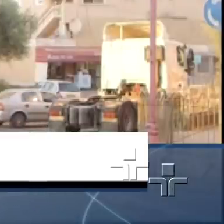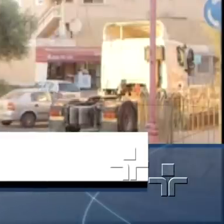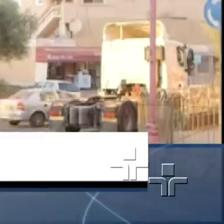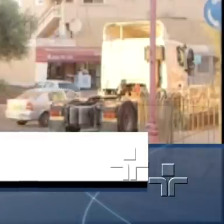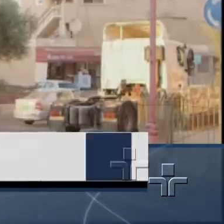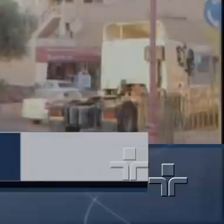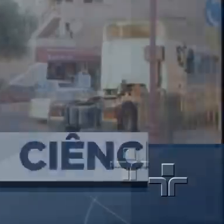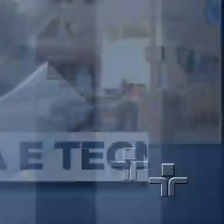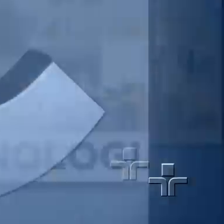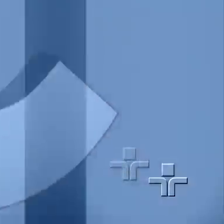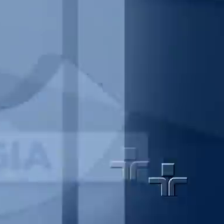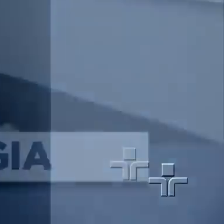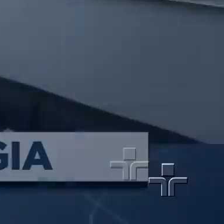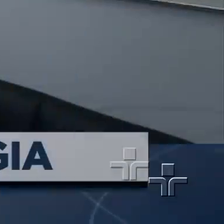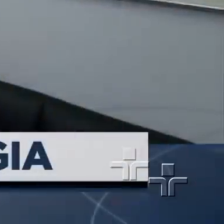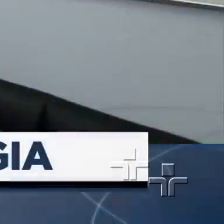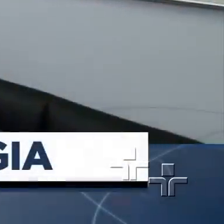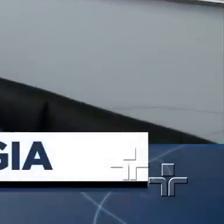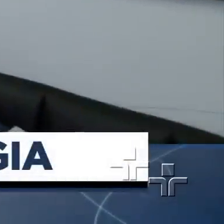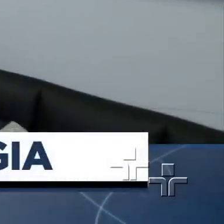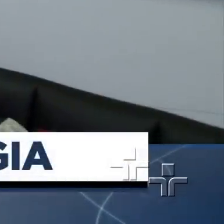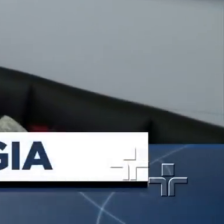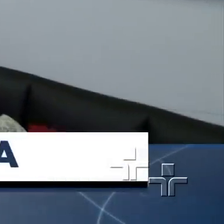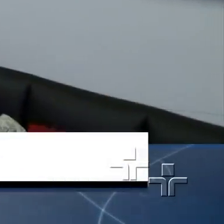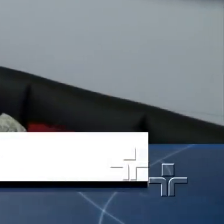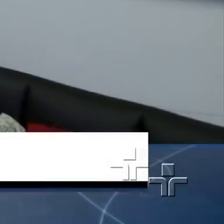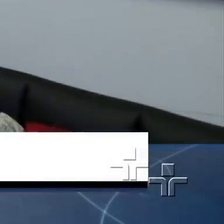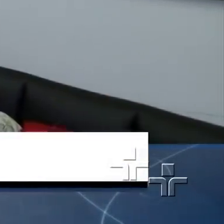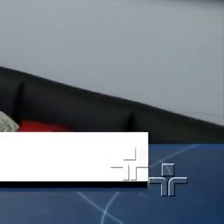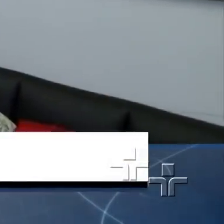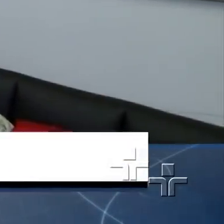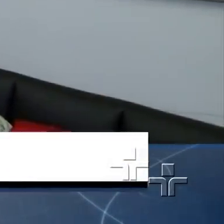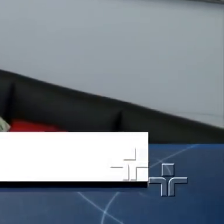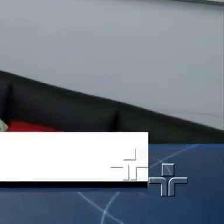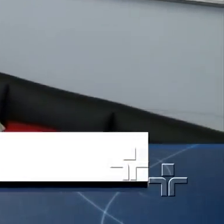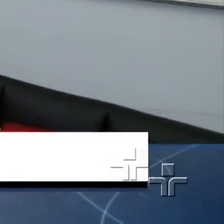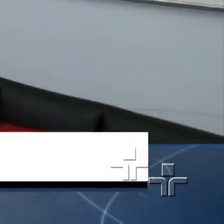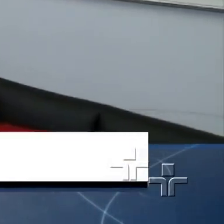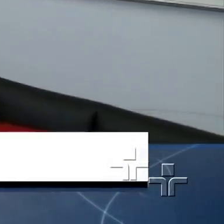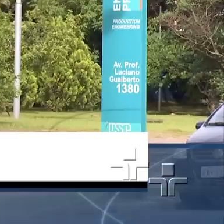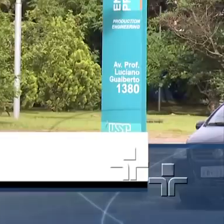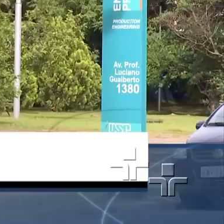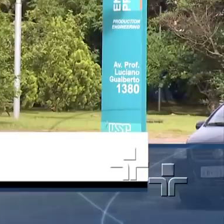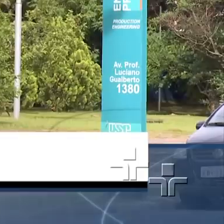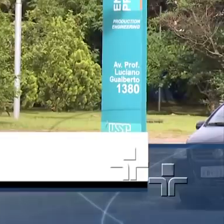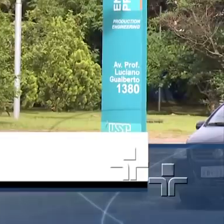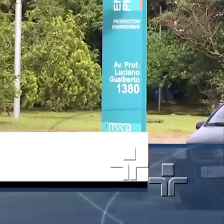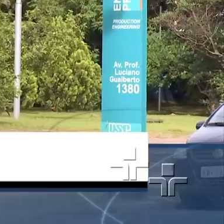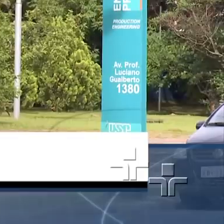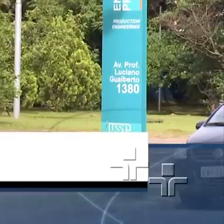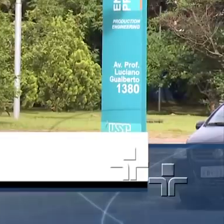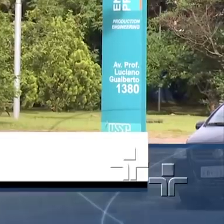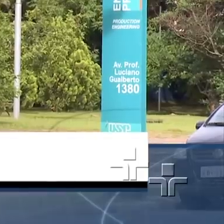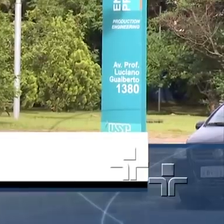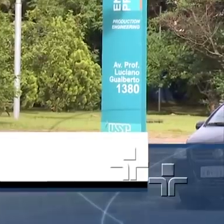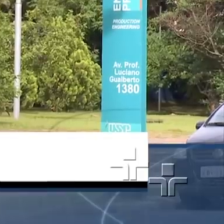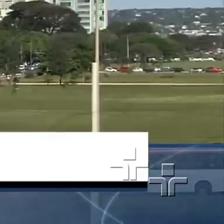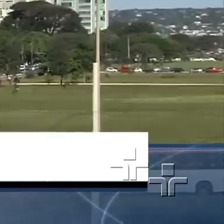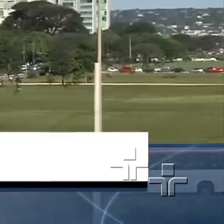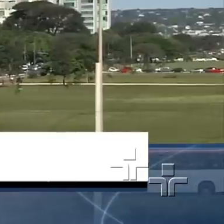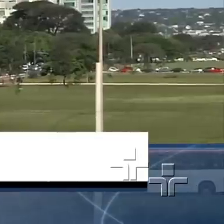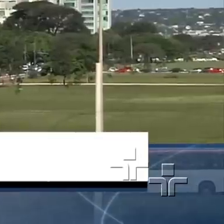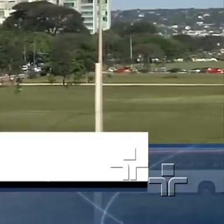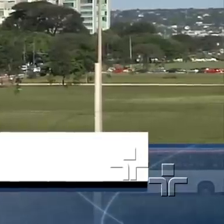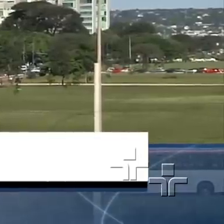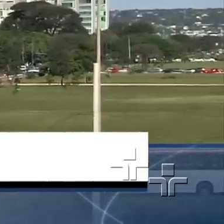para Jerusalém. Futuro ministro Marcos Pontes não confirma se o ensino superior ficará com